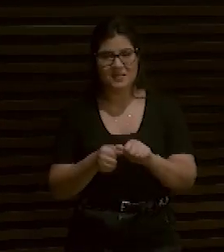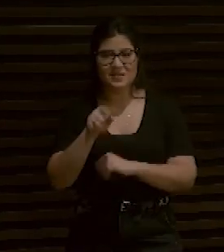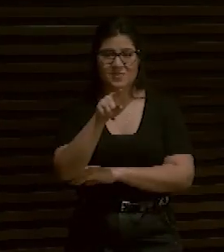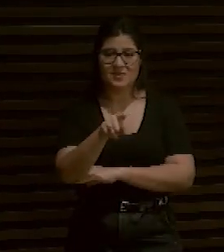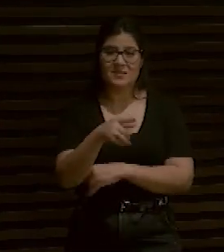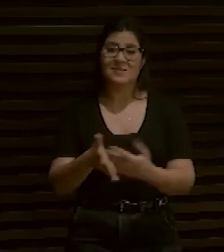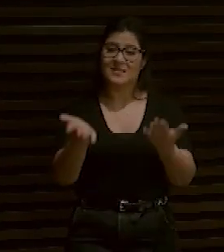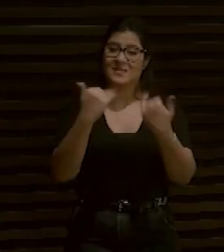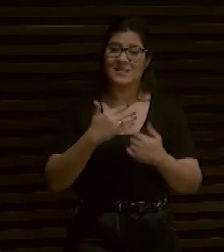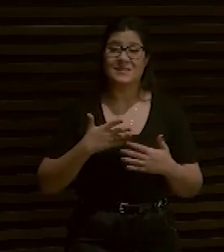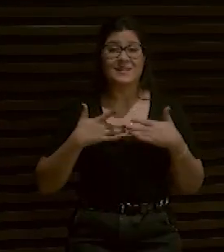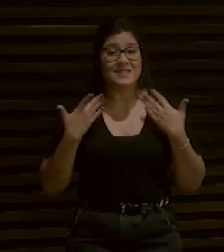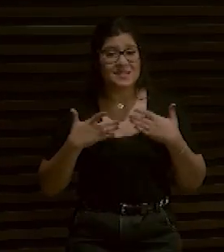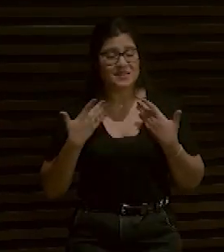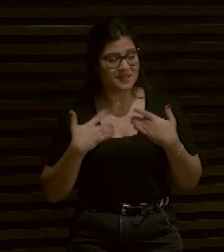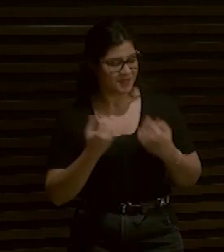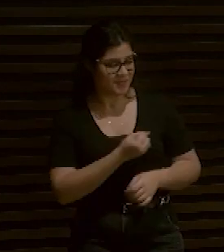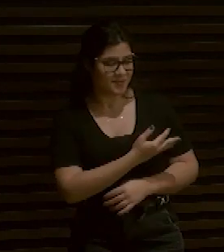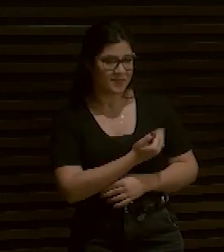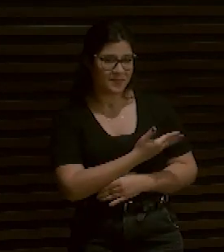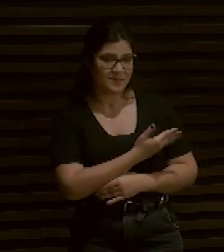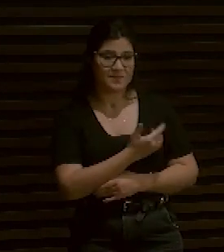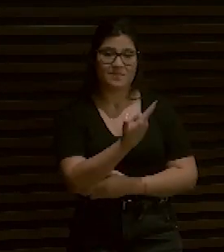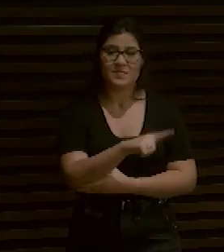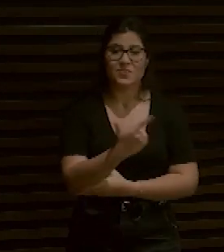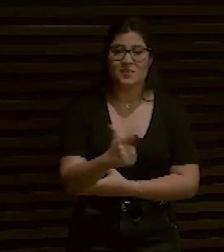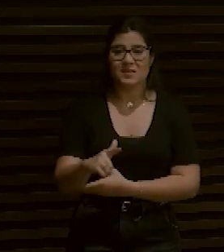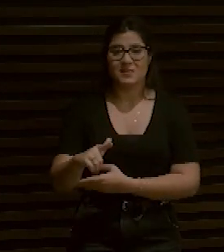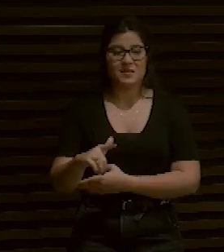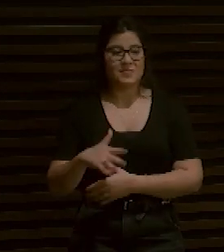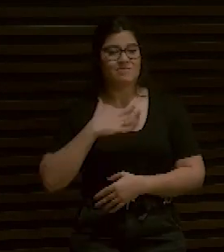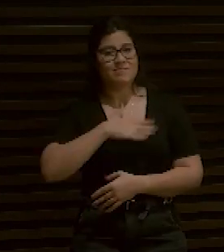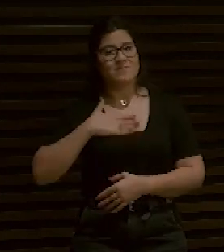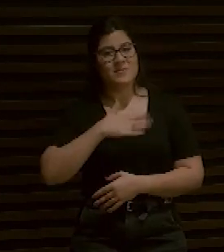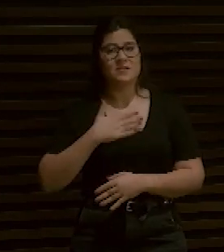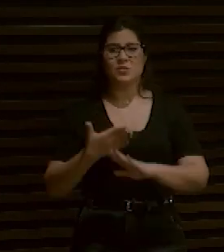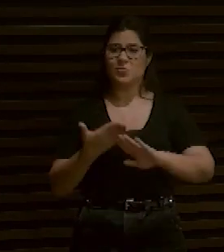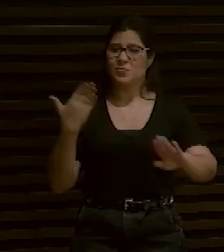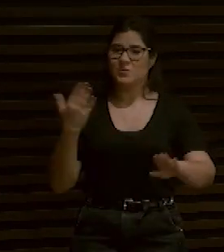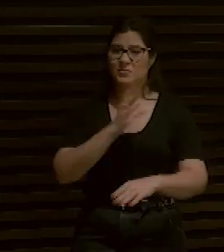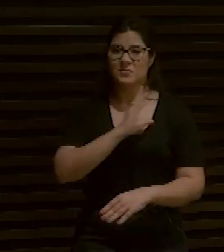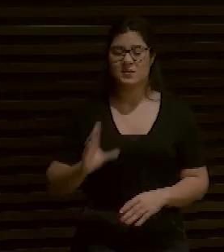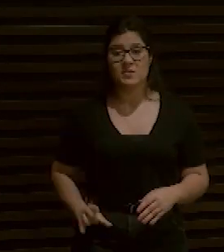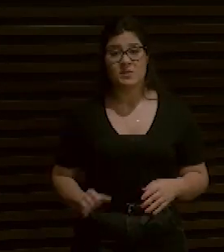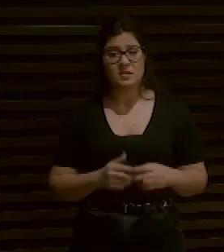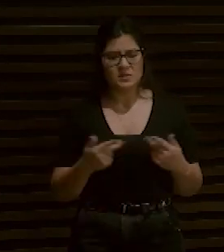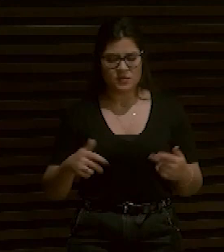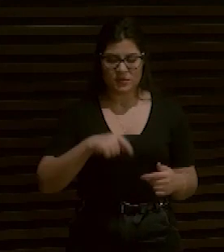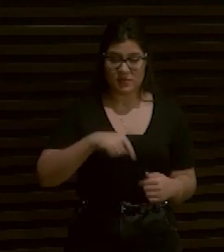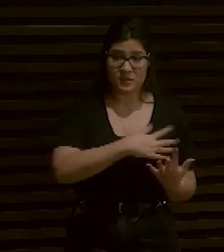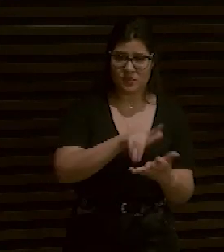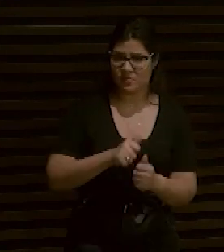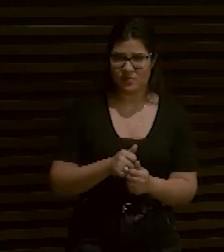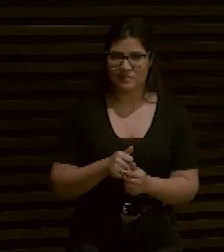trazer alegria para o teu coração. Não há satisfação longe de Cristo Jesus. As coisas do mundo não vão te trazer